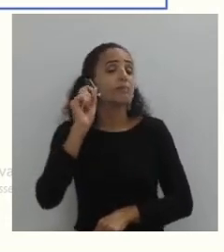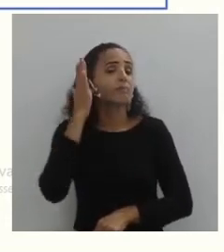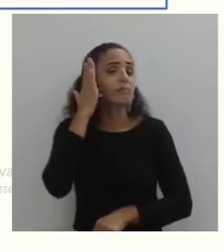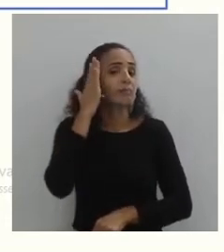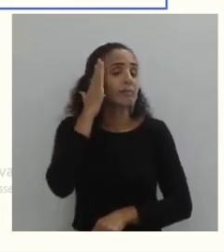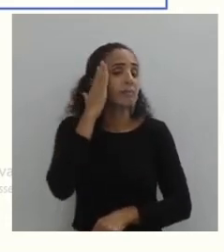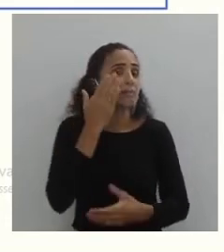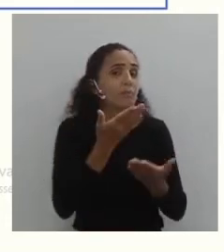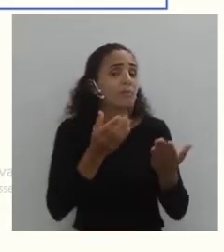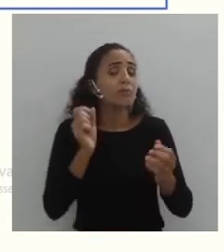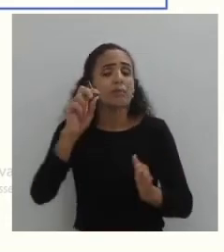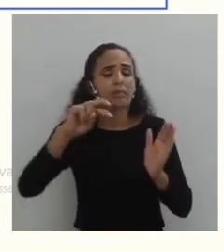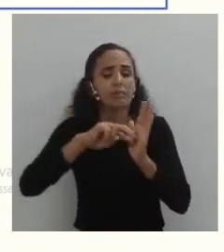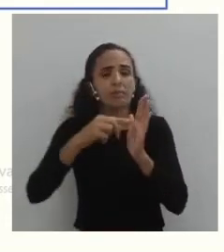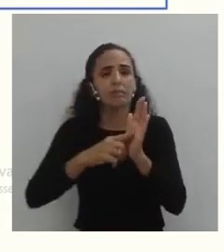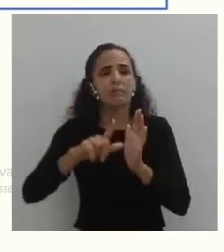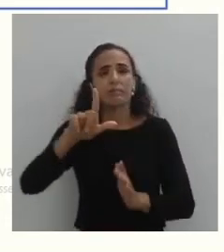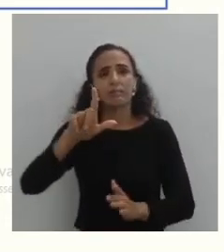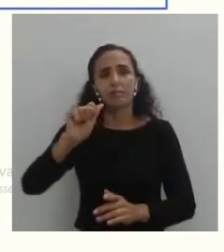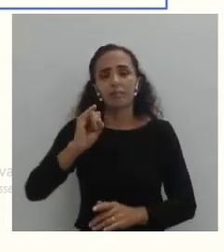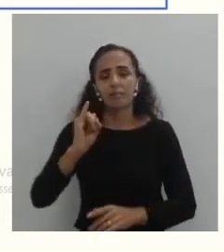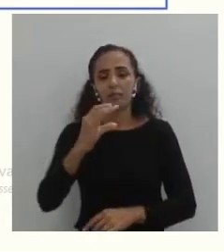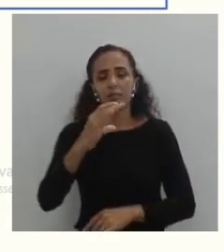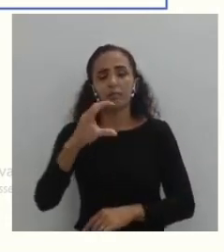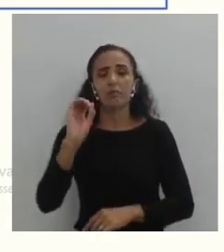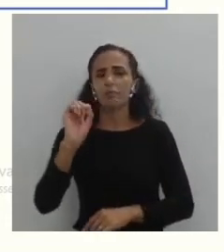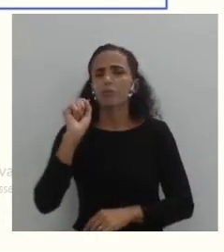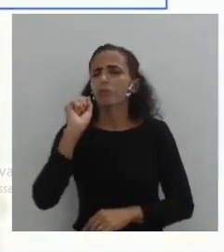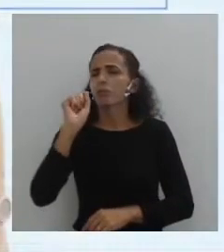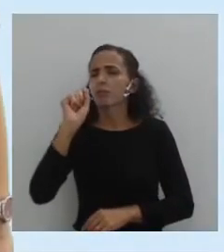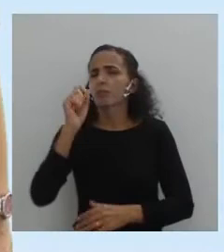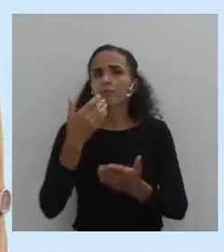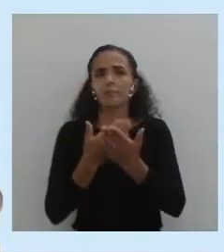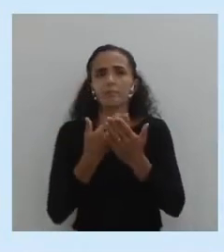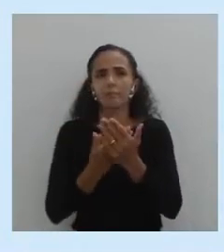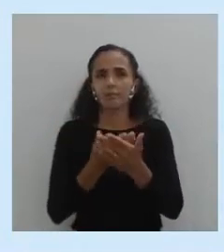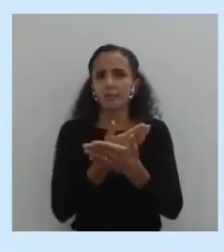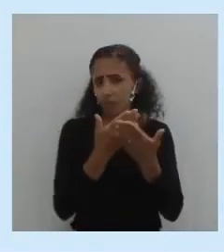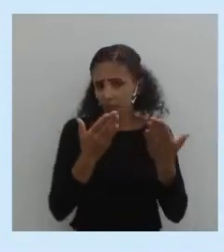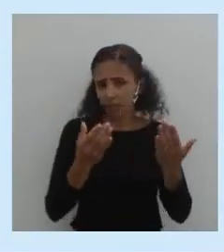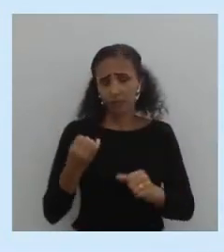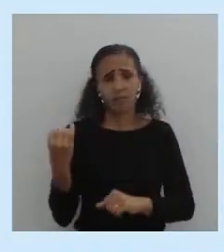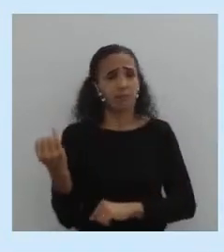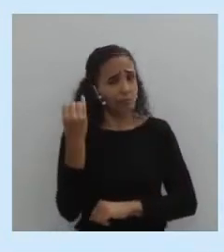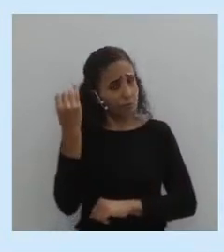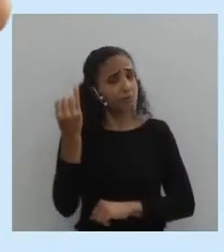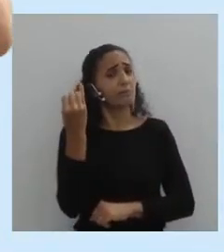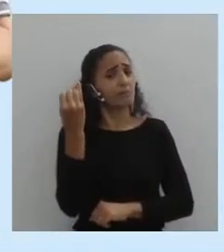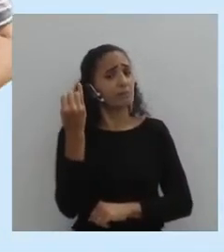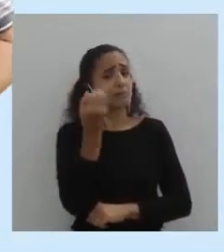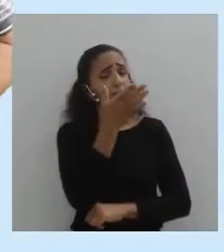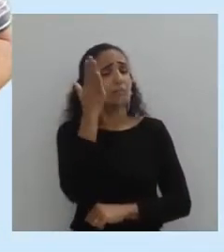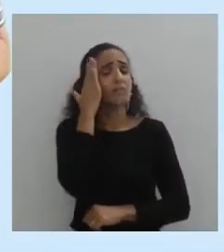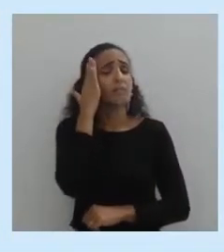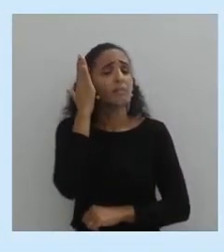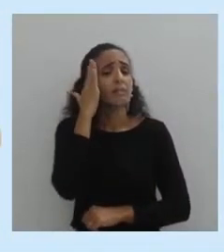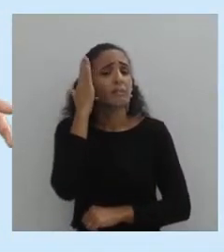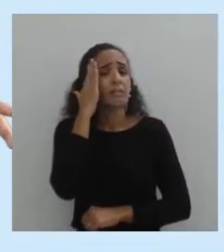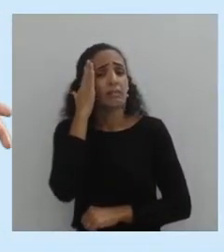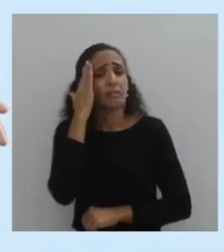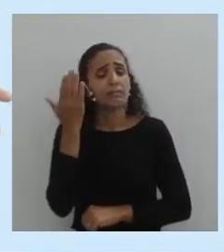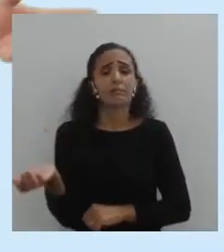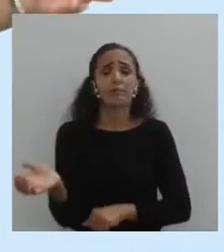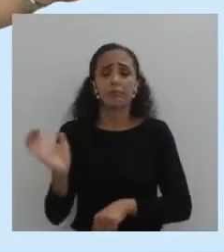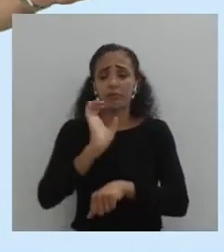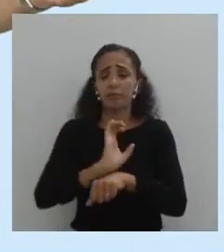é ser laico? O que é ser um Estado laico? Então vamos lá aqui, não é? É importante salientar, entender o que é um Estado